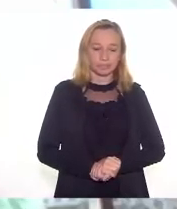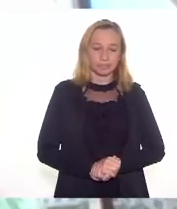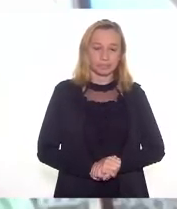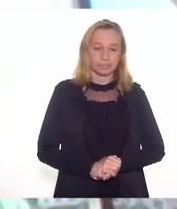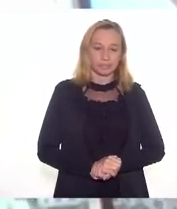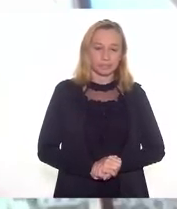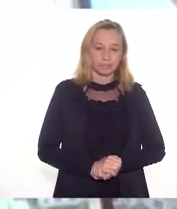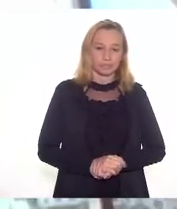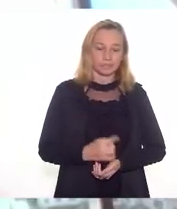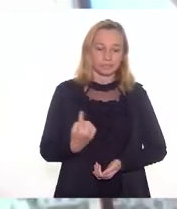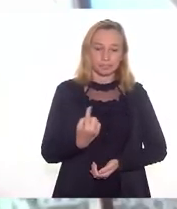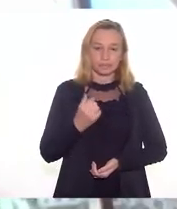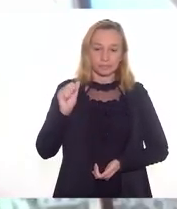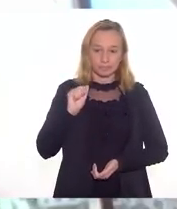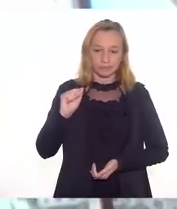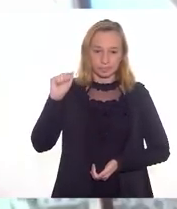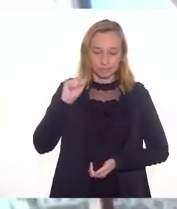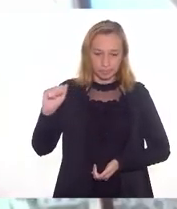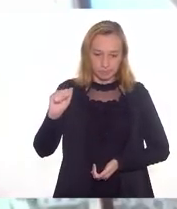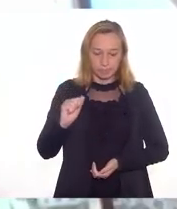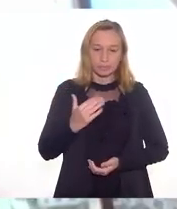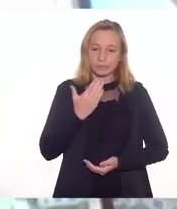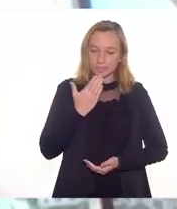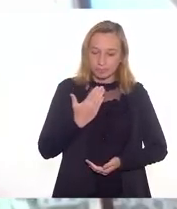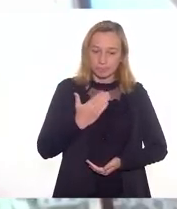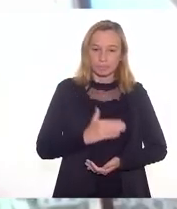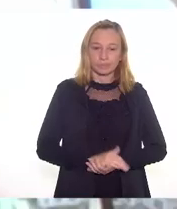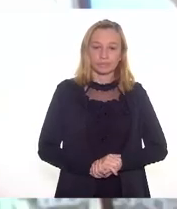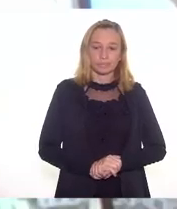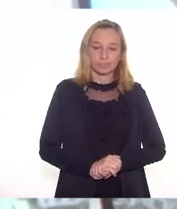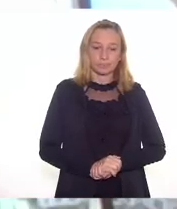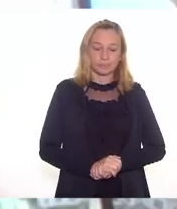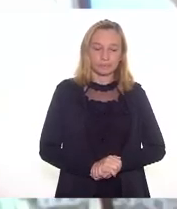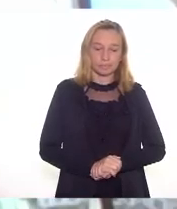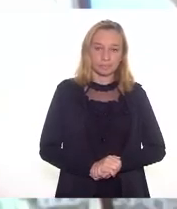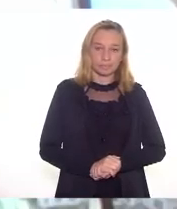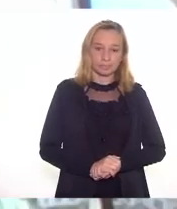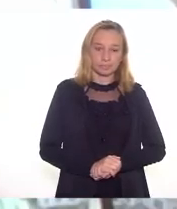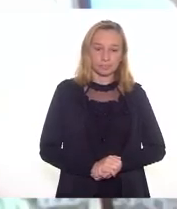A nossa assessoria sugere o seguinte.